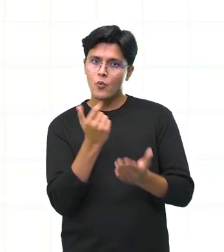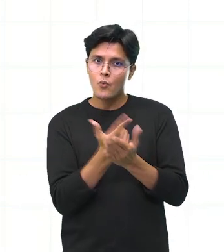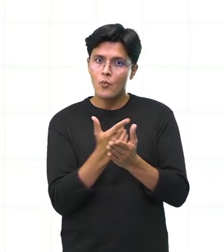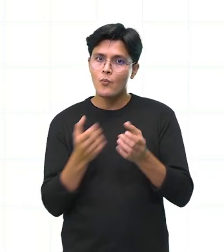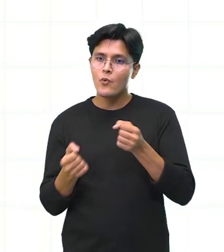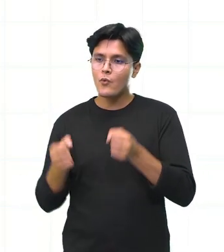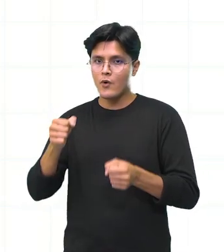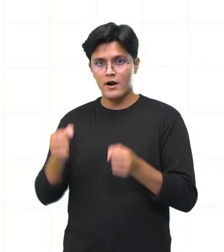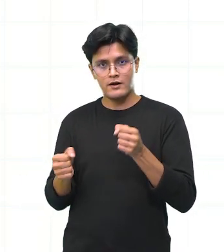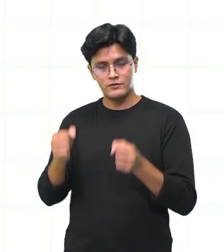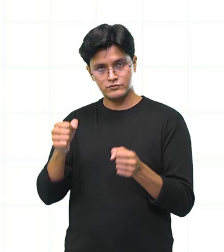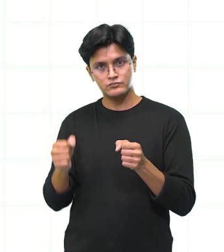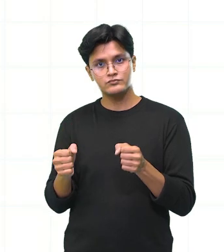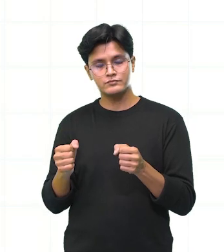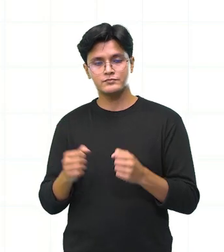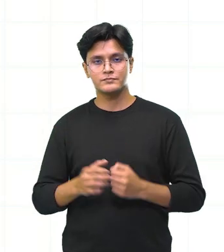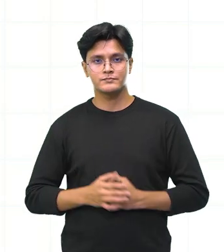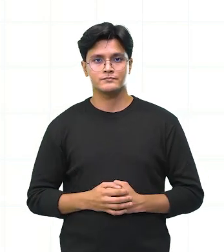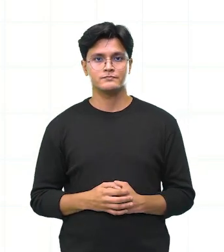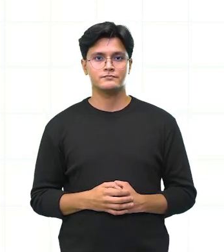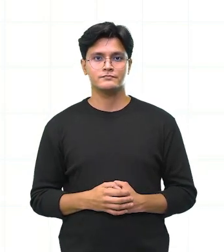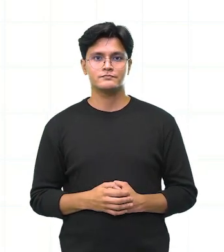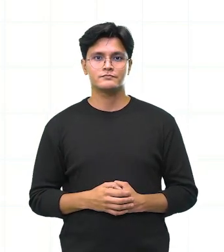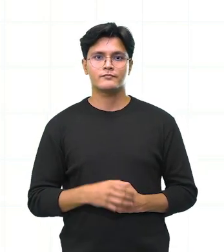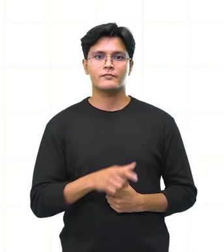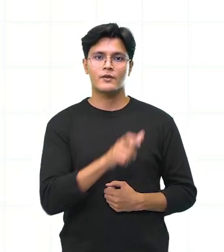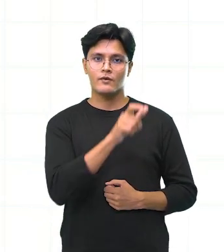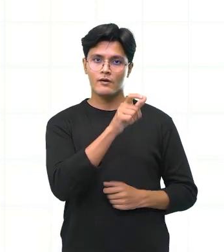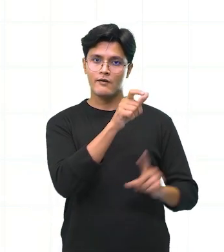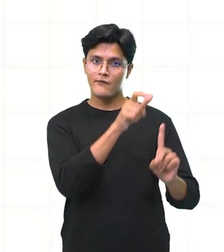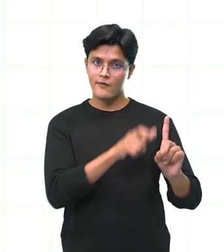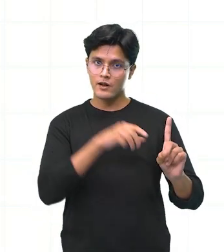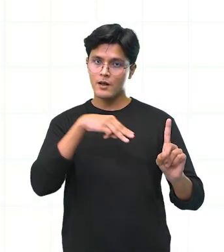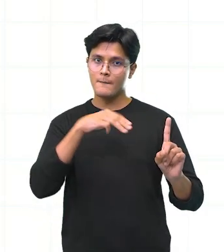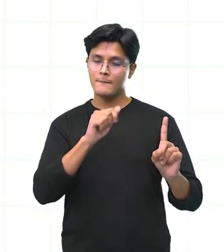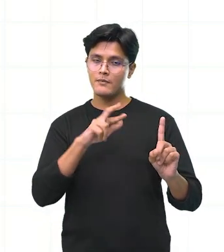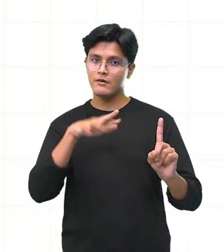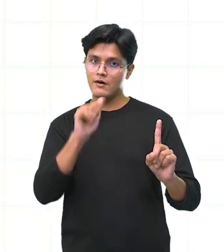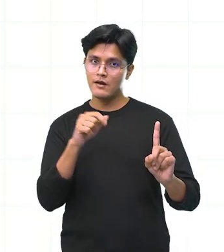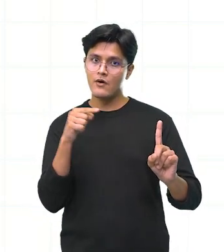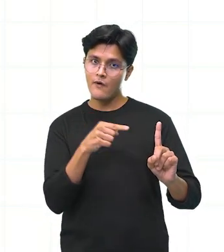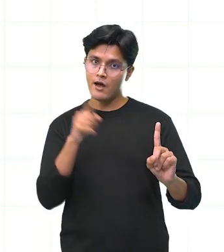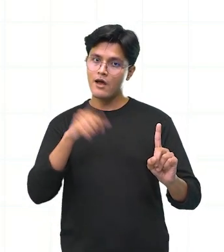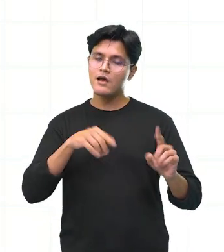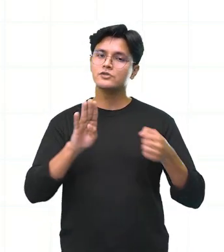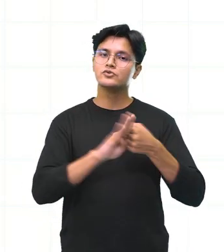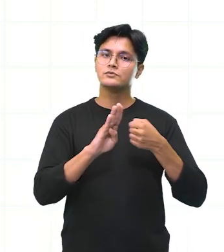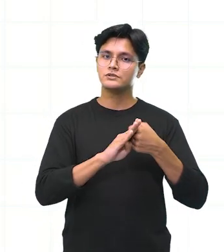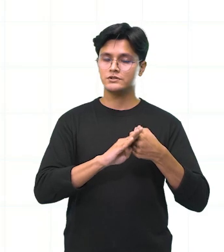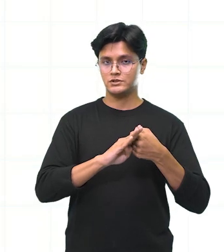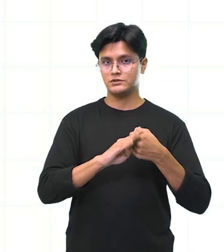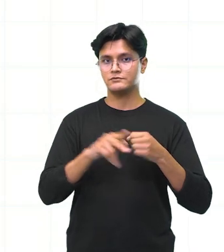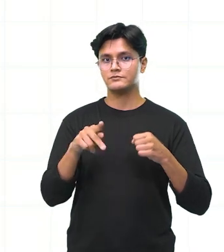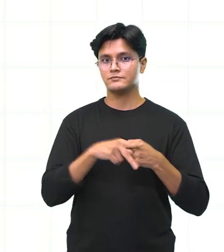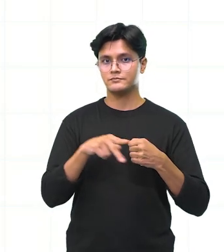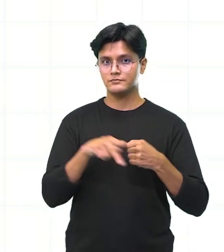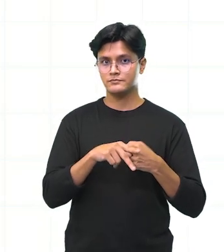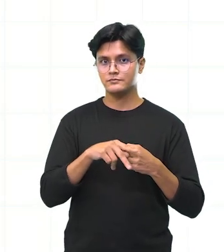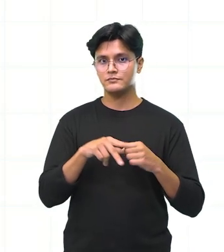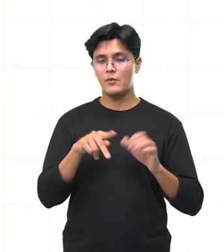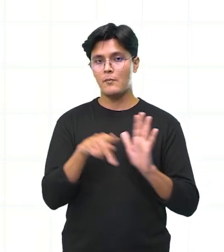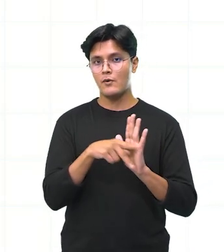Mário comprou um carro. Mário é substantivo próprio, comprou